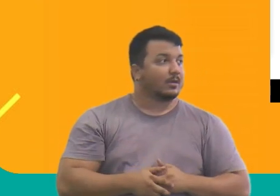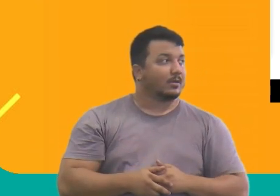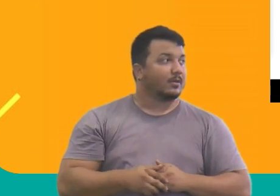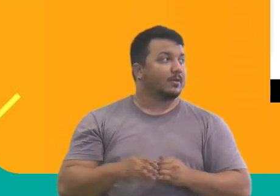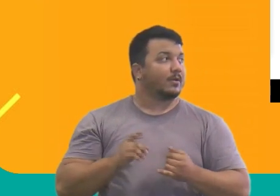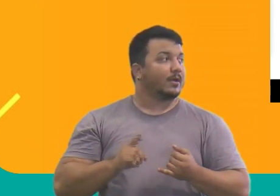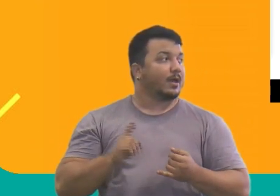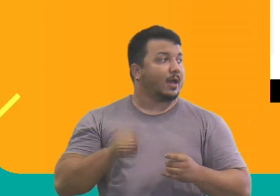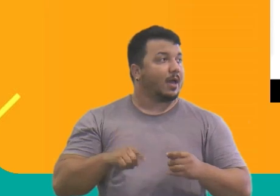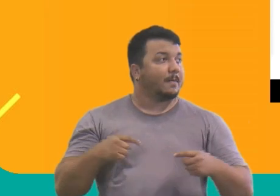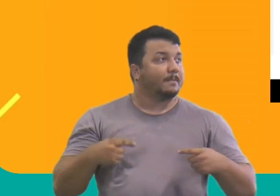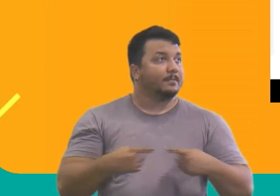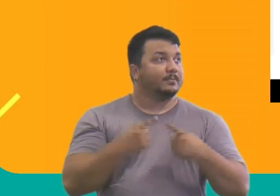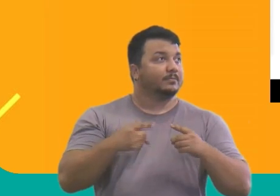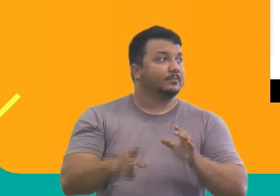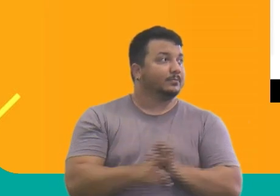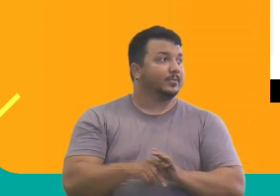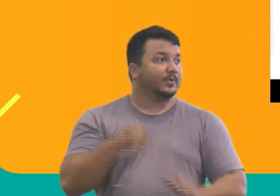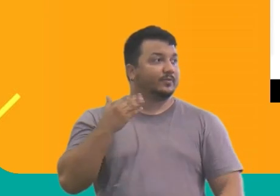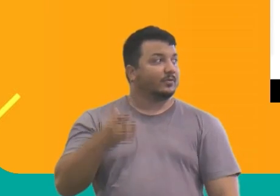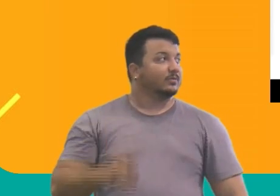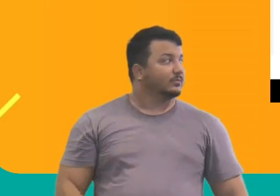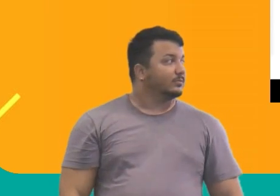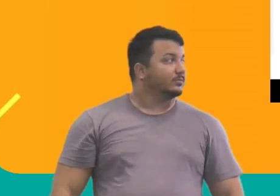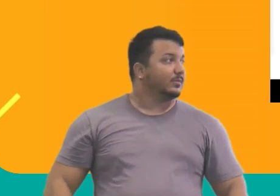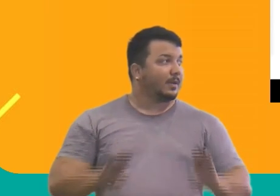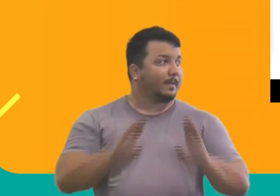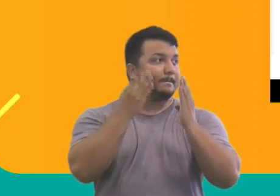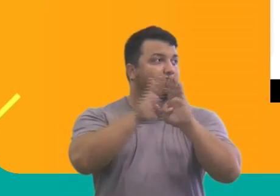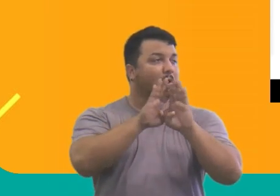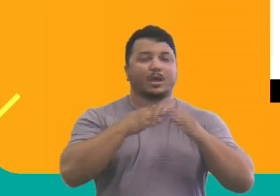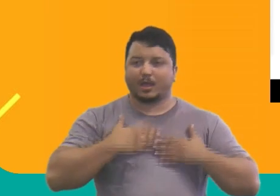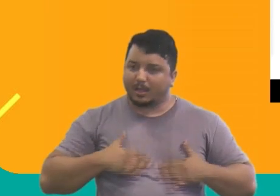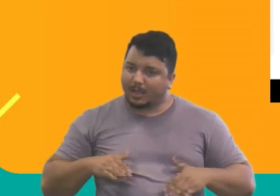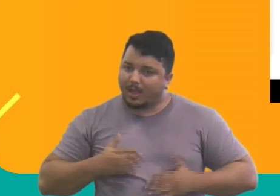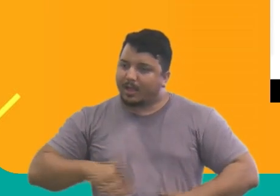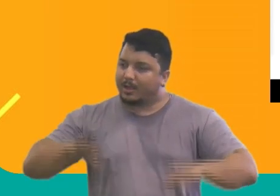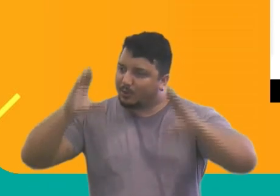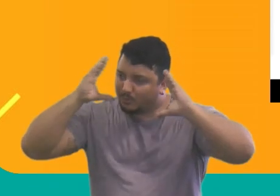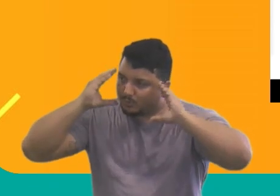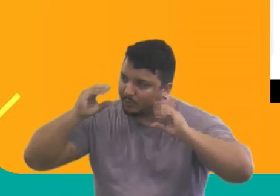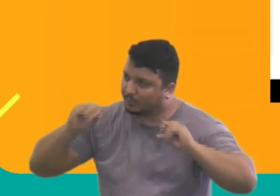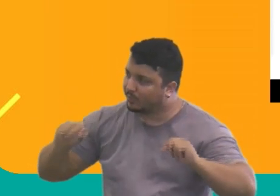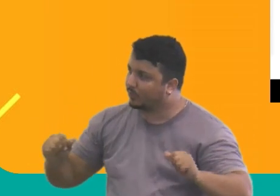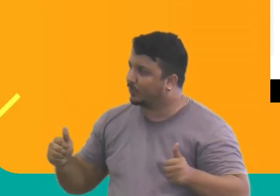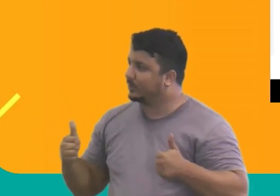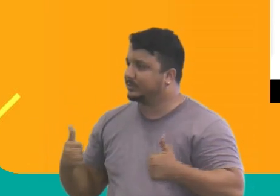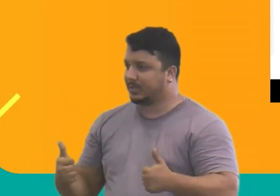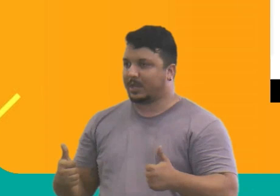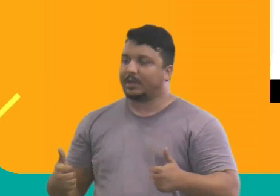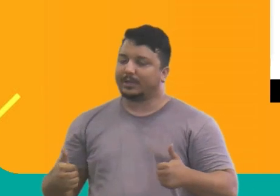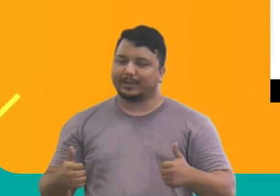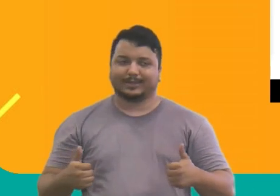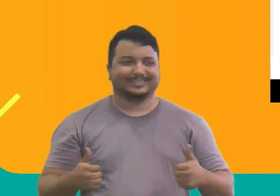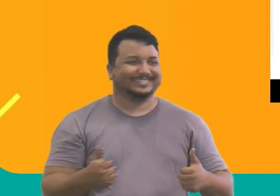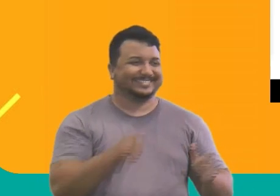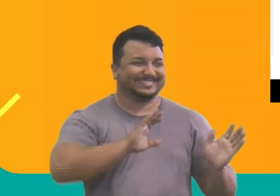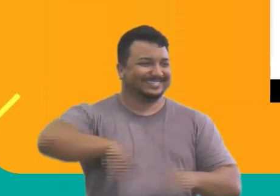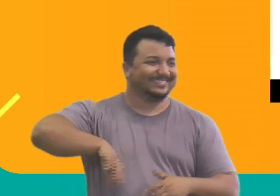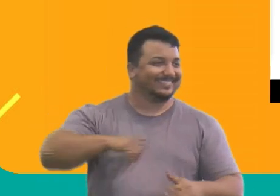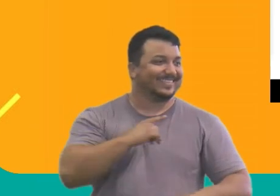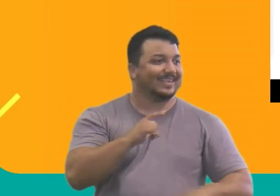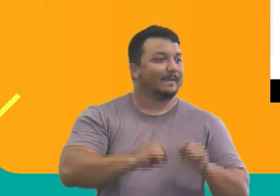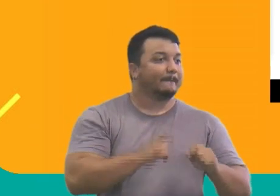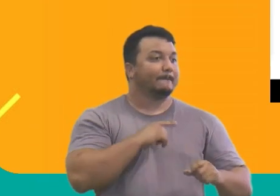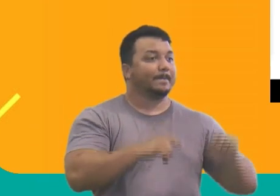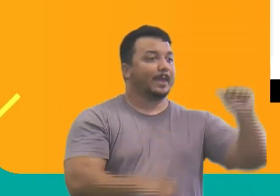o meio externo. Calma, foi só uma porta que bateu. Relaxa. Tá tudo certo. E aí eu tenho algumas situações. Eu